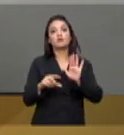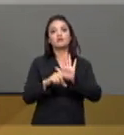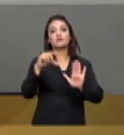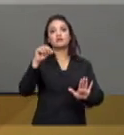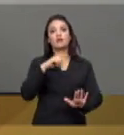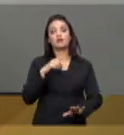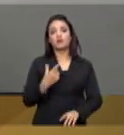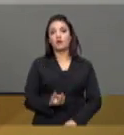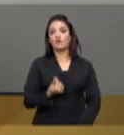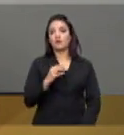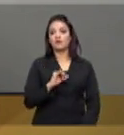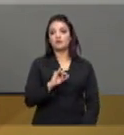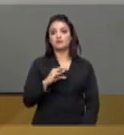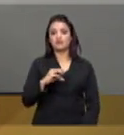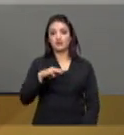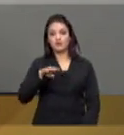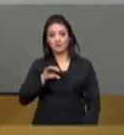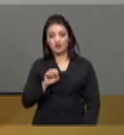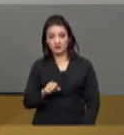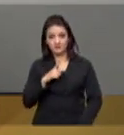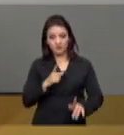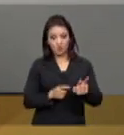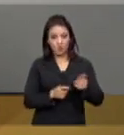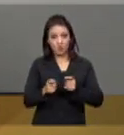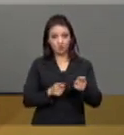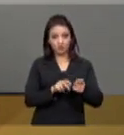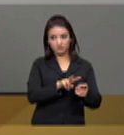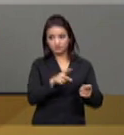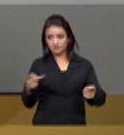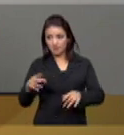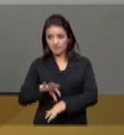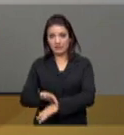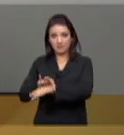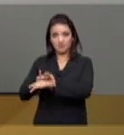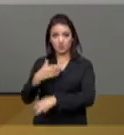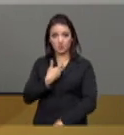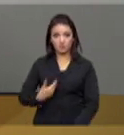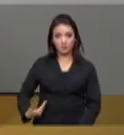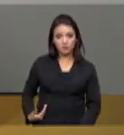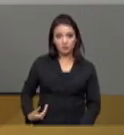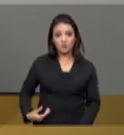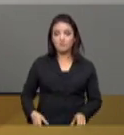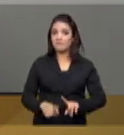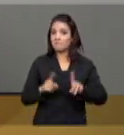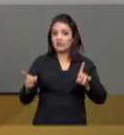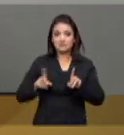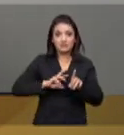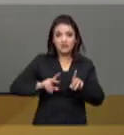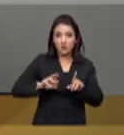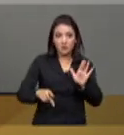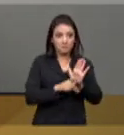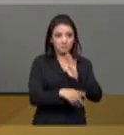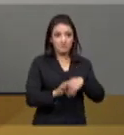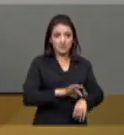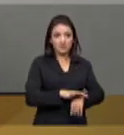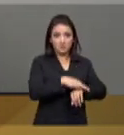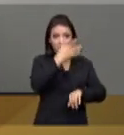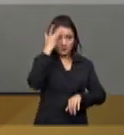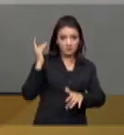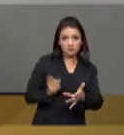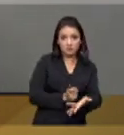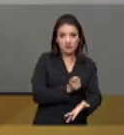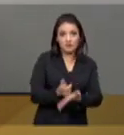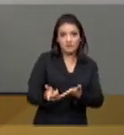para efeito de controle de transferência para o patrimônio público, sem que isso incorpore ao patrimônio do contribuinte. Trata-se de